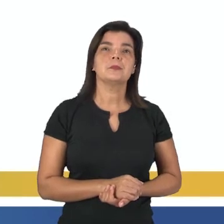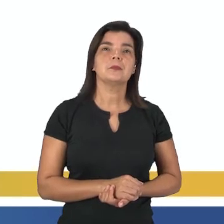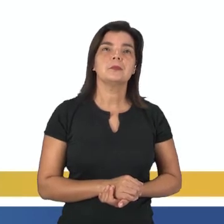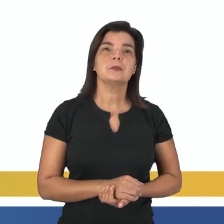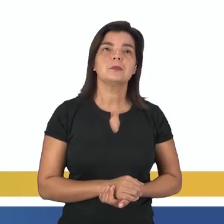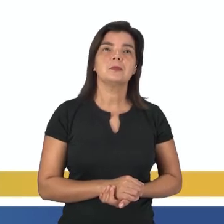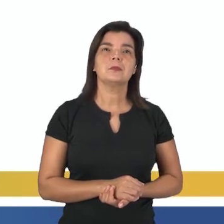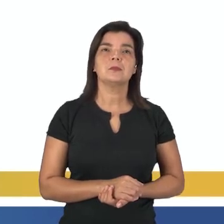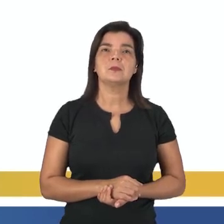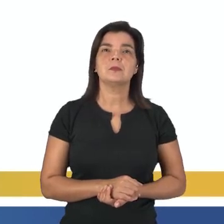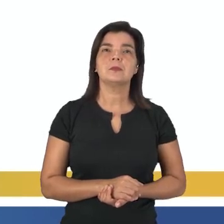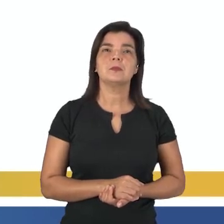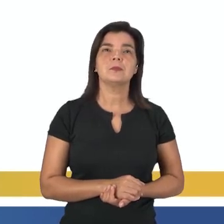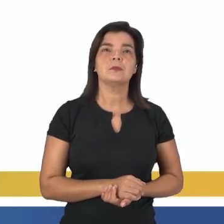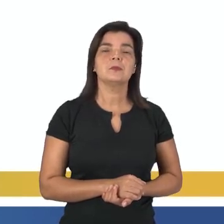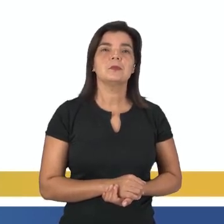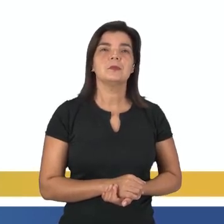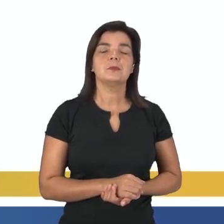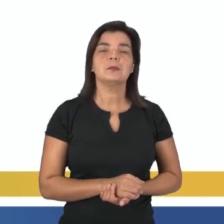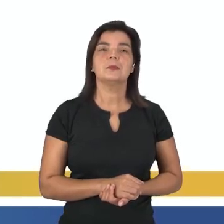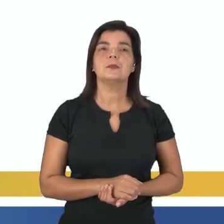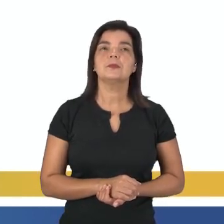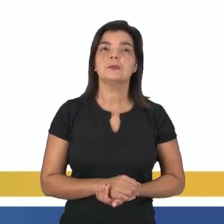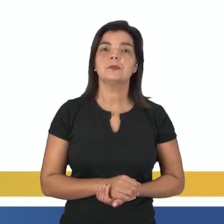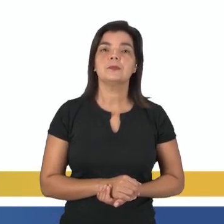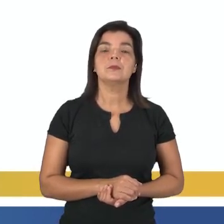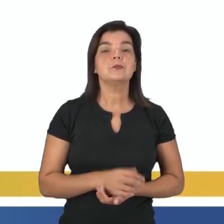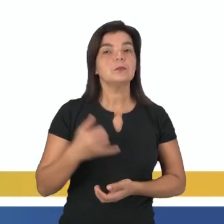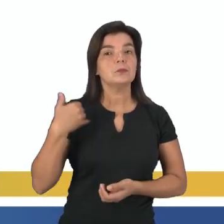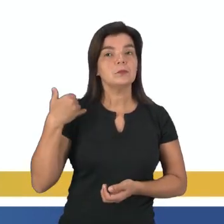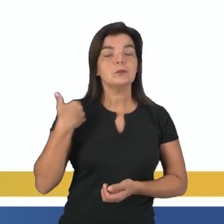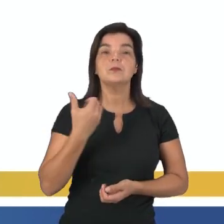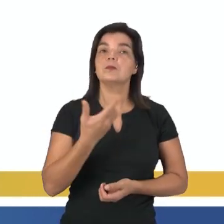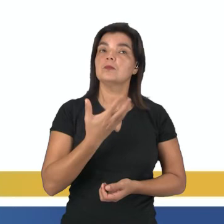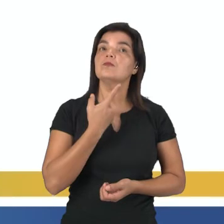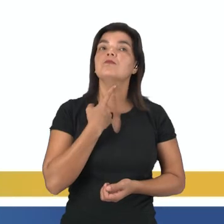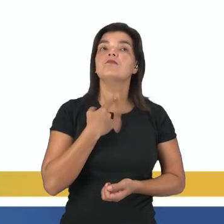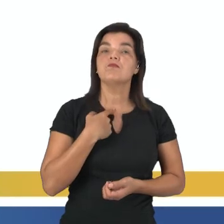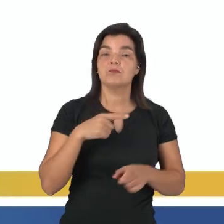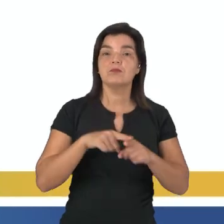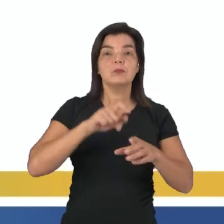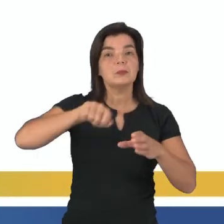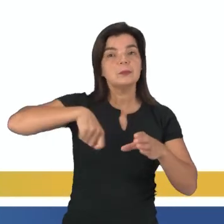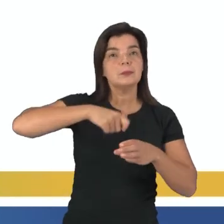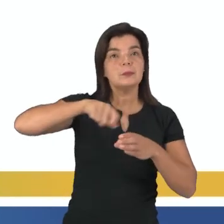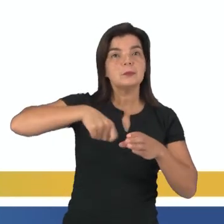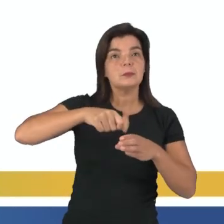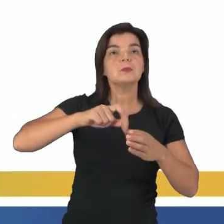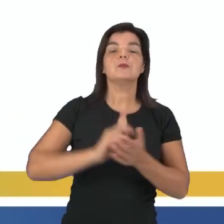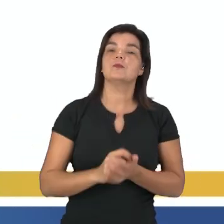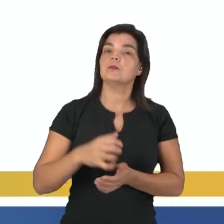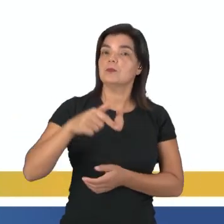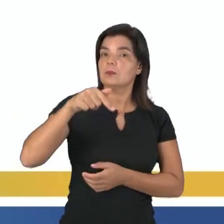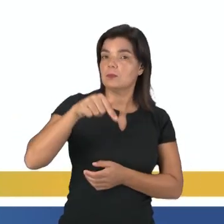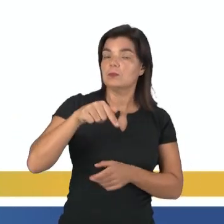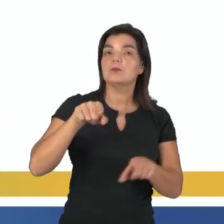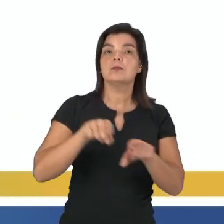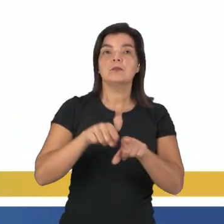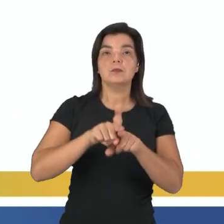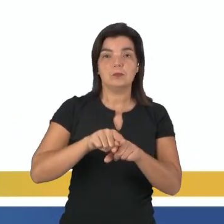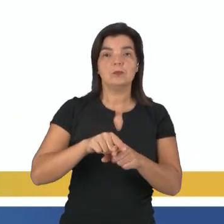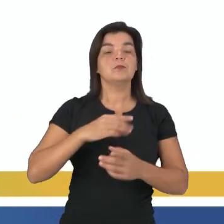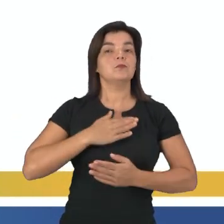então minha ambição não deixou de crescer como mi deleite de grandeza. Ou seja, aos 6 anos eu queria ser cozinheiro, aos 7 anos eu queria